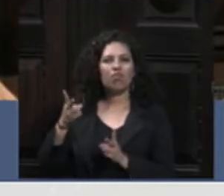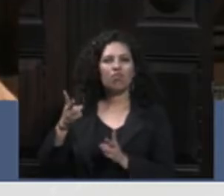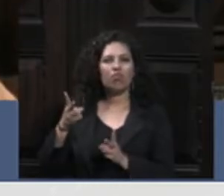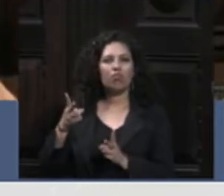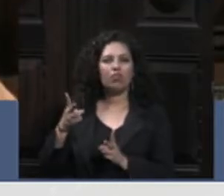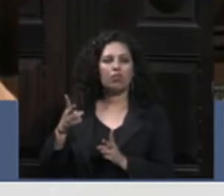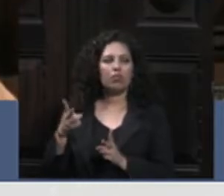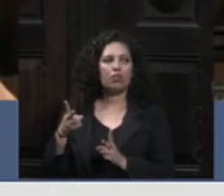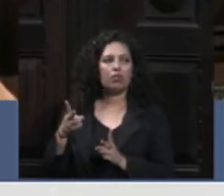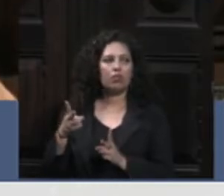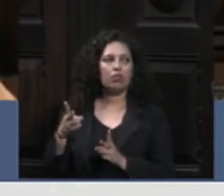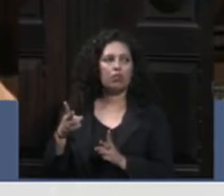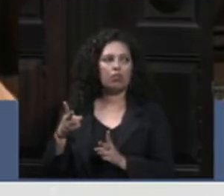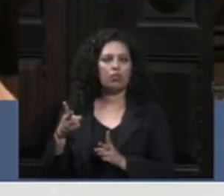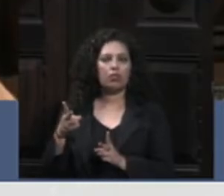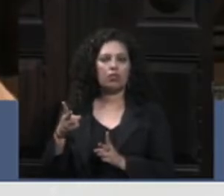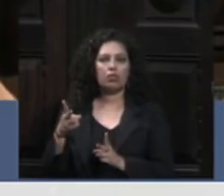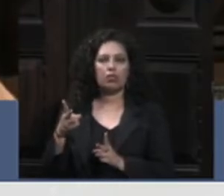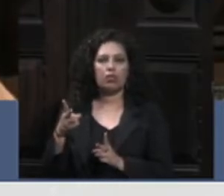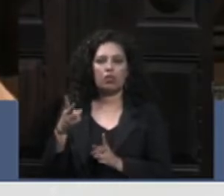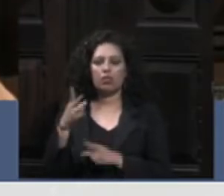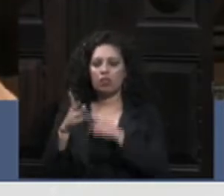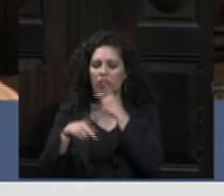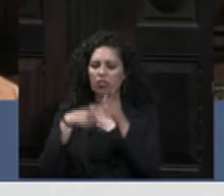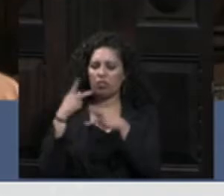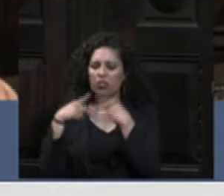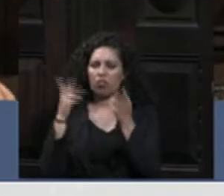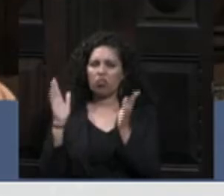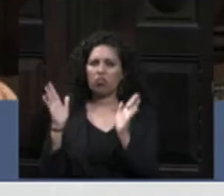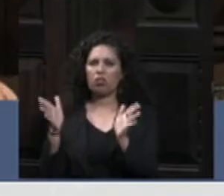conceito algumas vezes